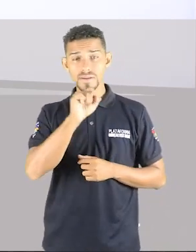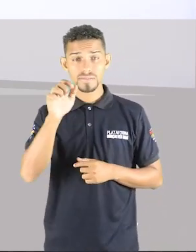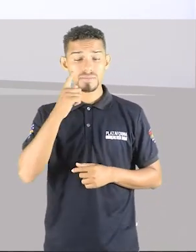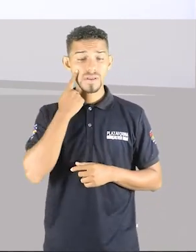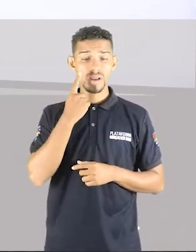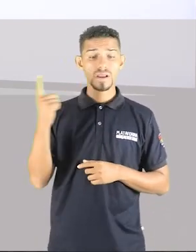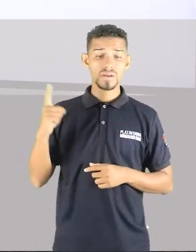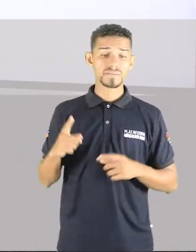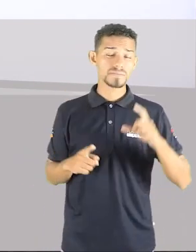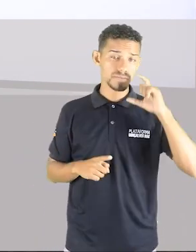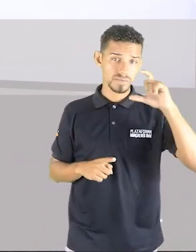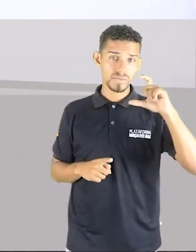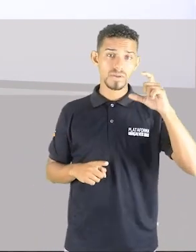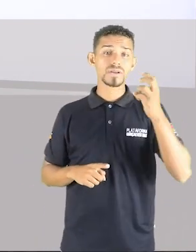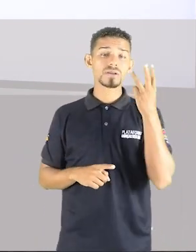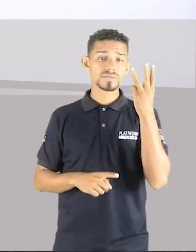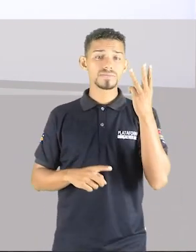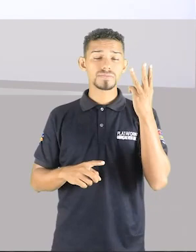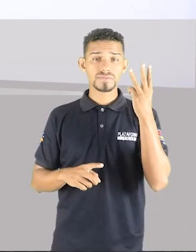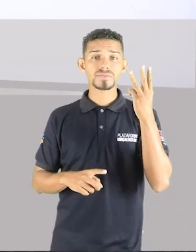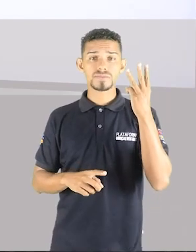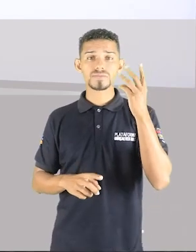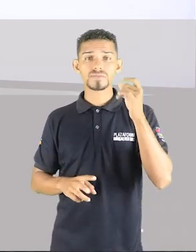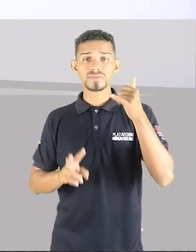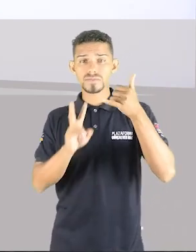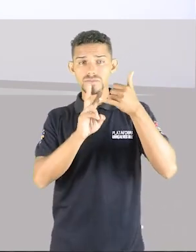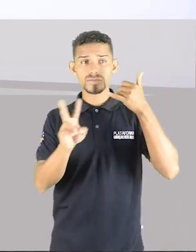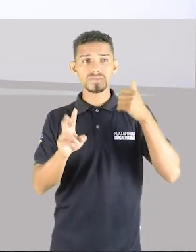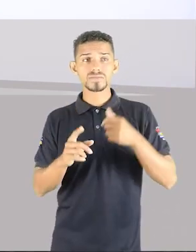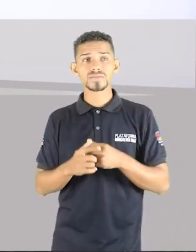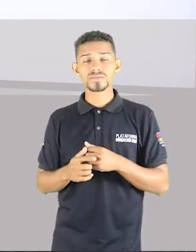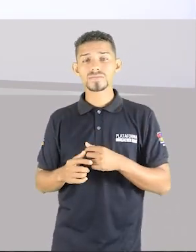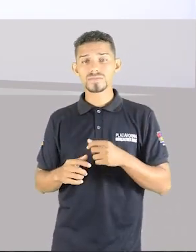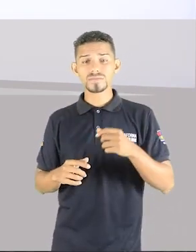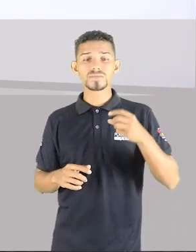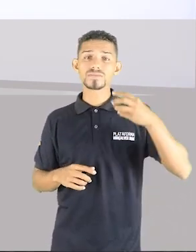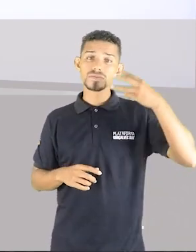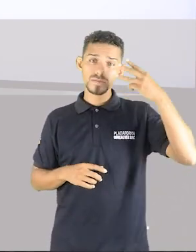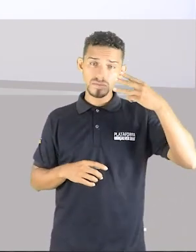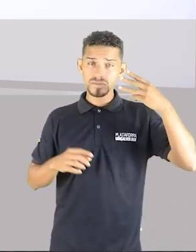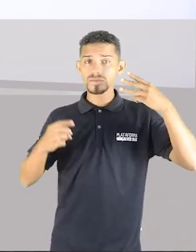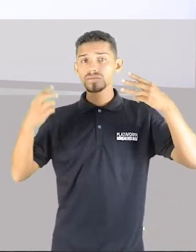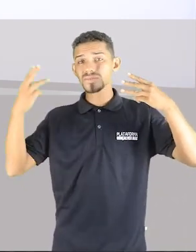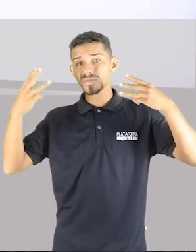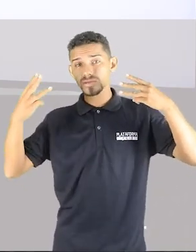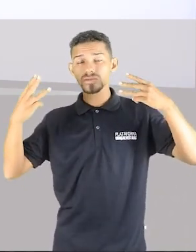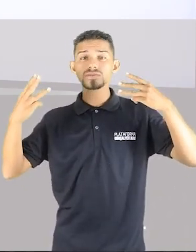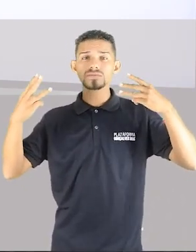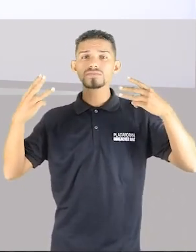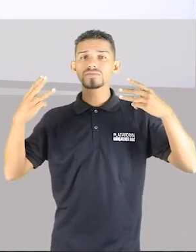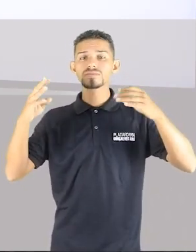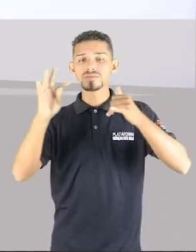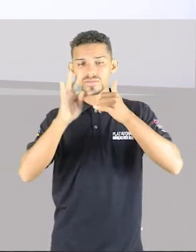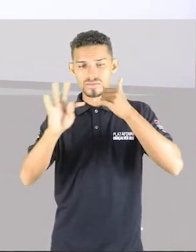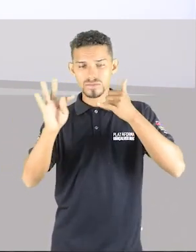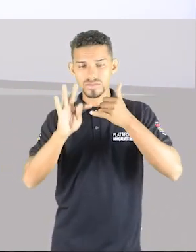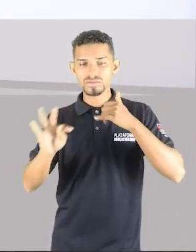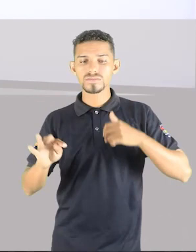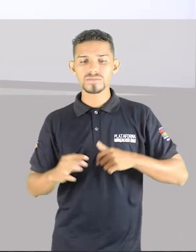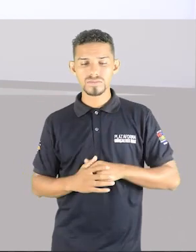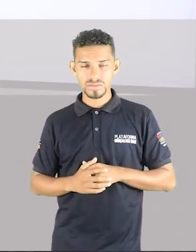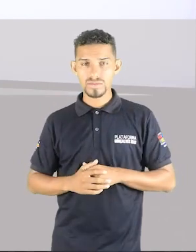pilha fornecer 3 V aqui vai ficar sujeito a 3 v e aqui 3 V mesma tensão mesma